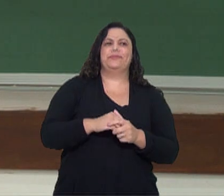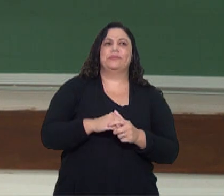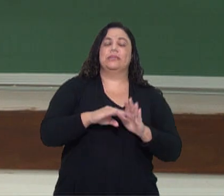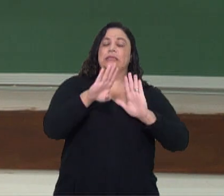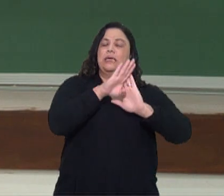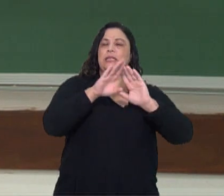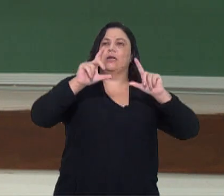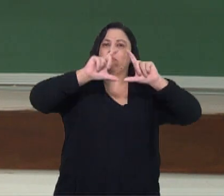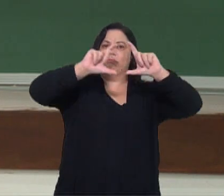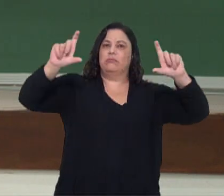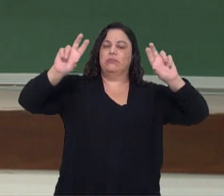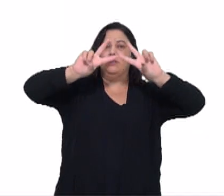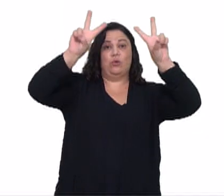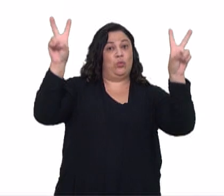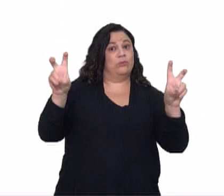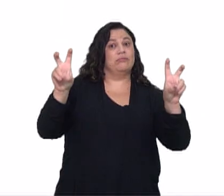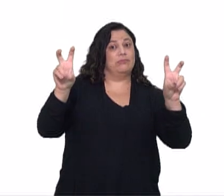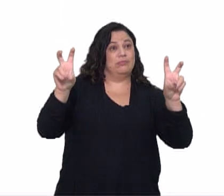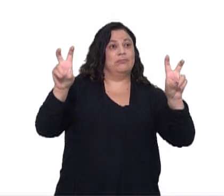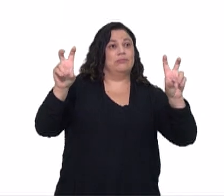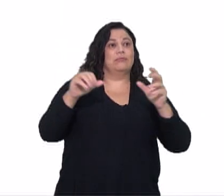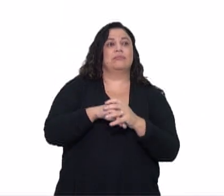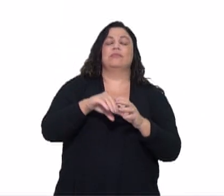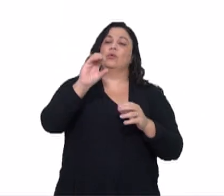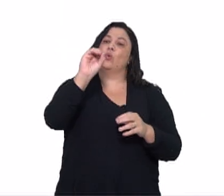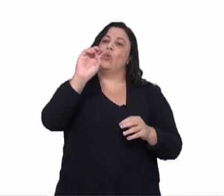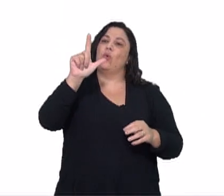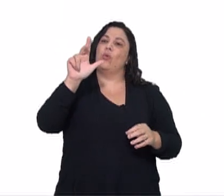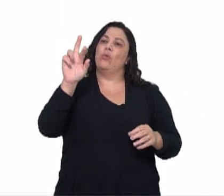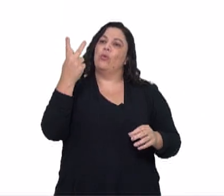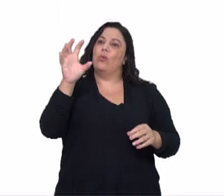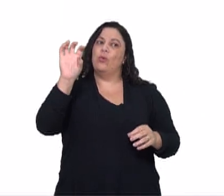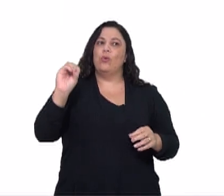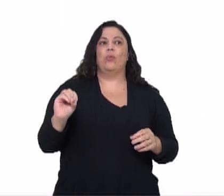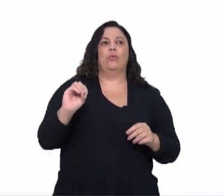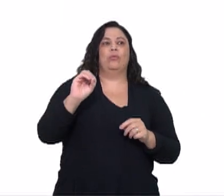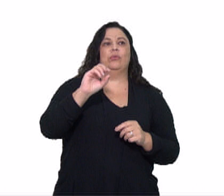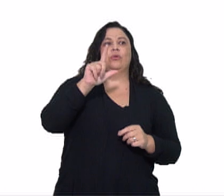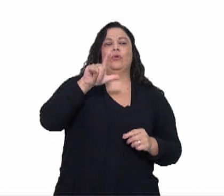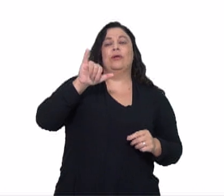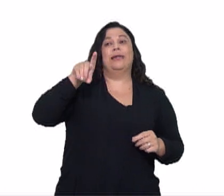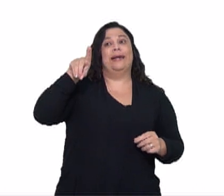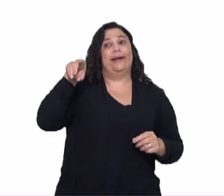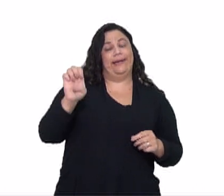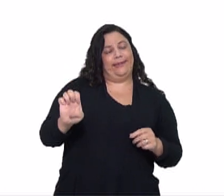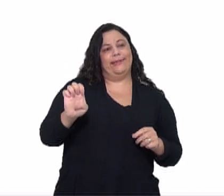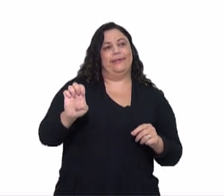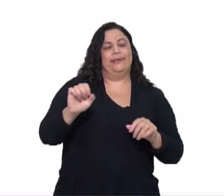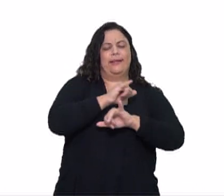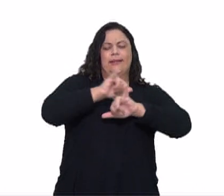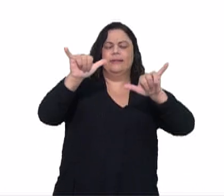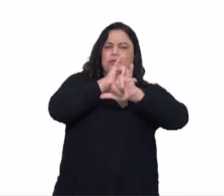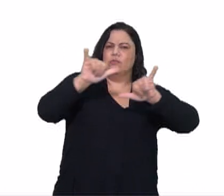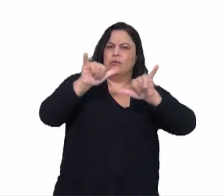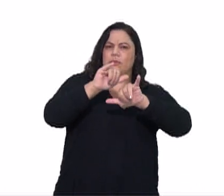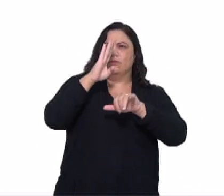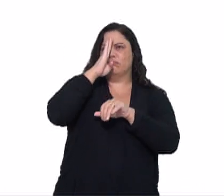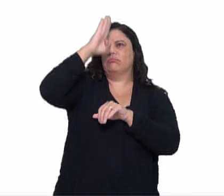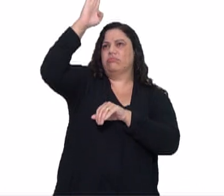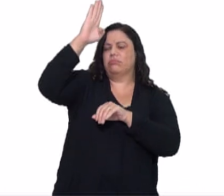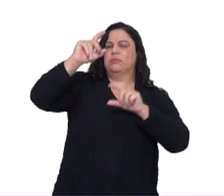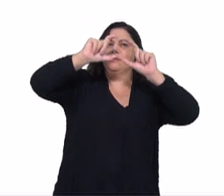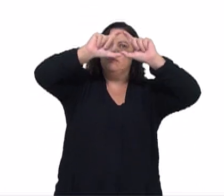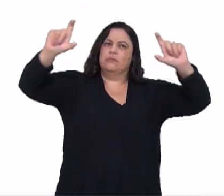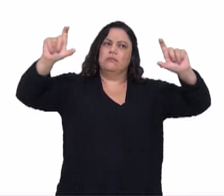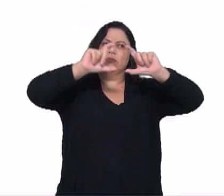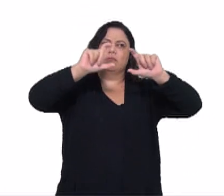ter o título, o olho, lead ou lead, né? Informações principais do primeiro parágrafo, o